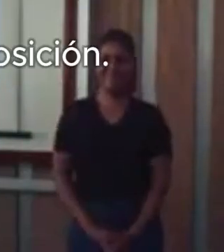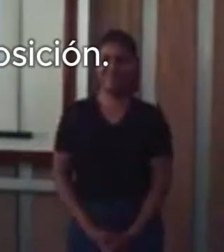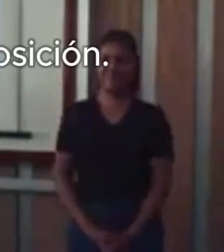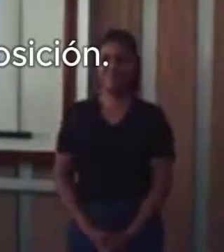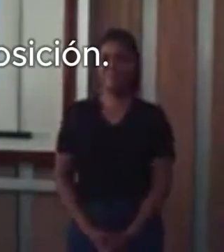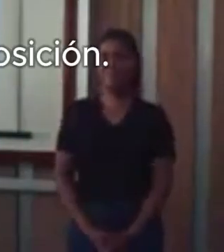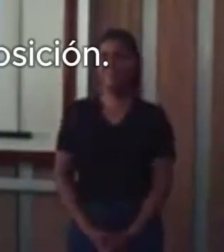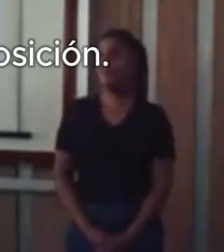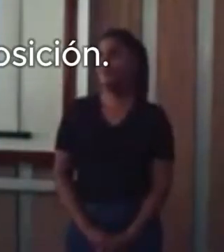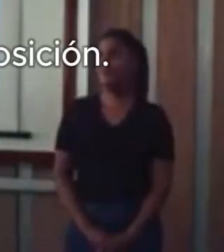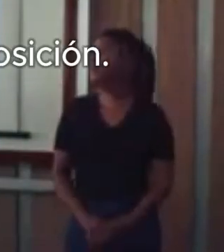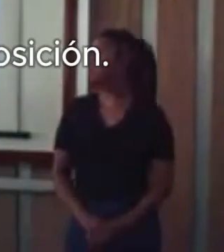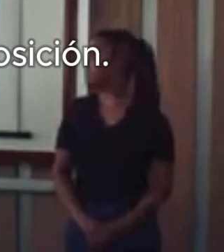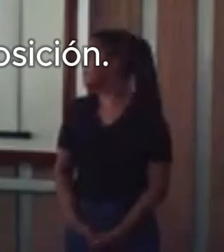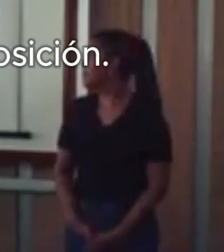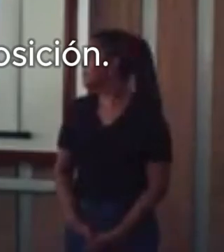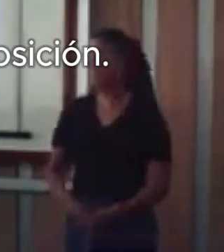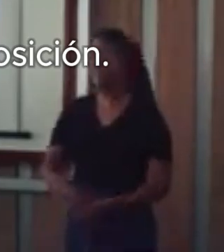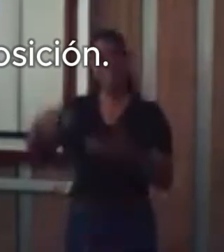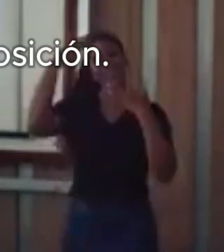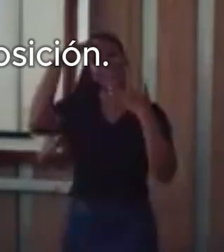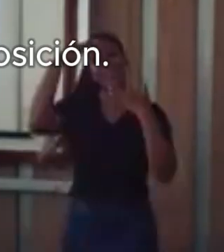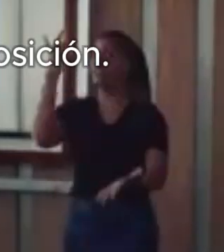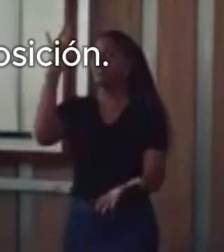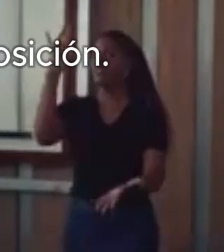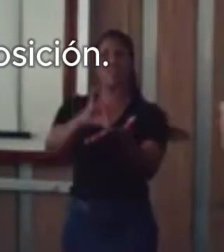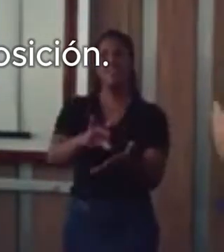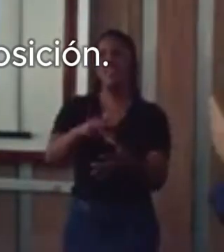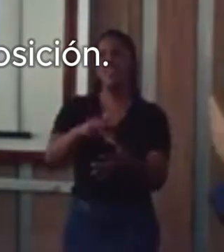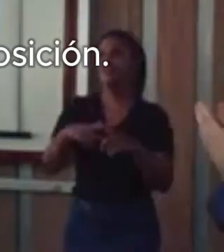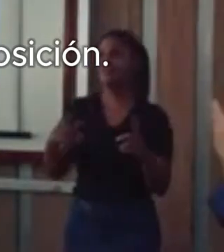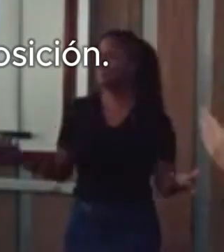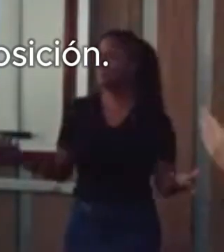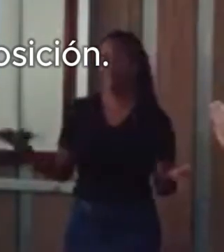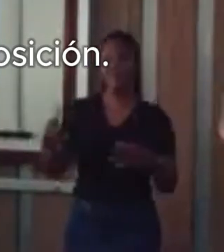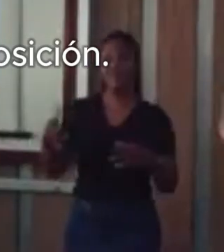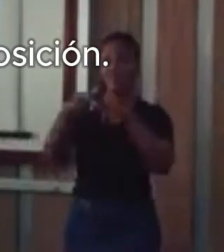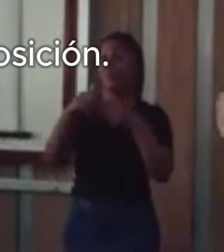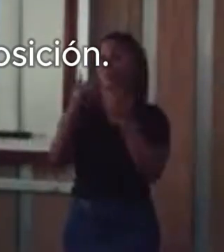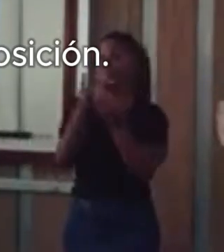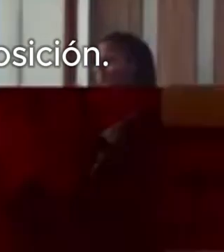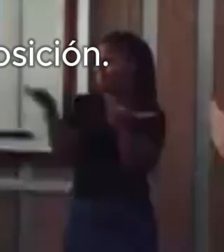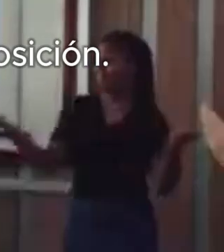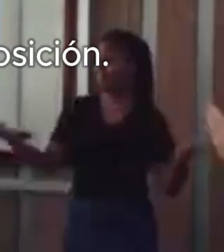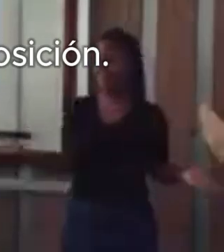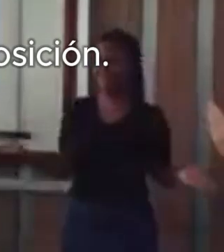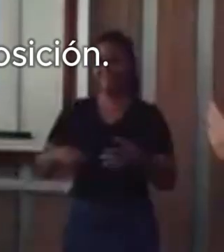Gente, eu agradeço muito, mas é constrangedor ficar nessa posição.